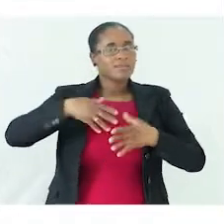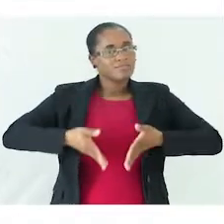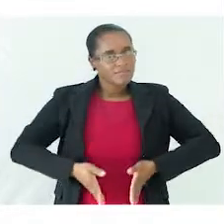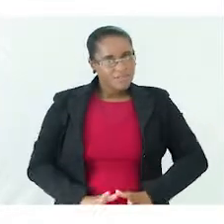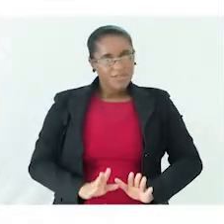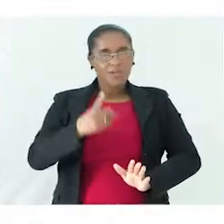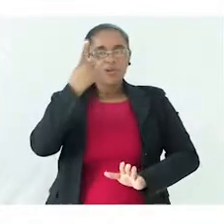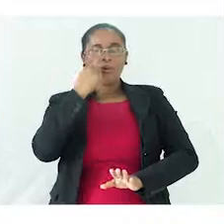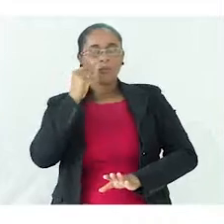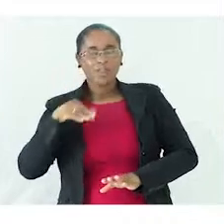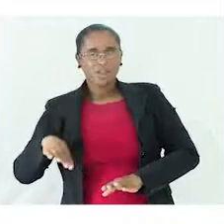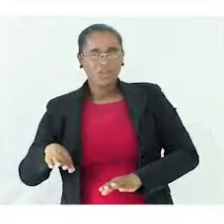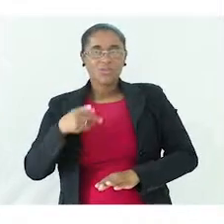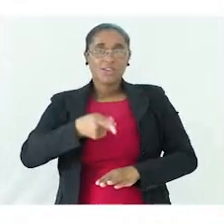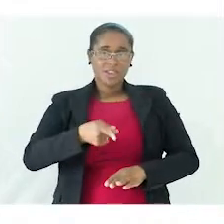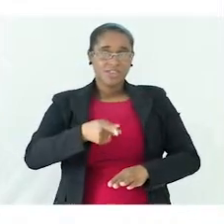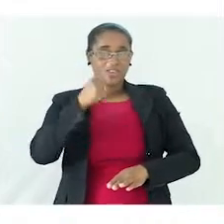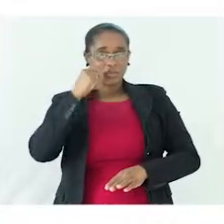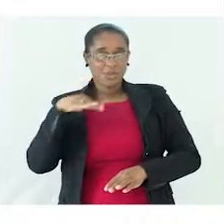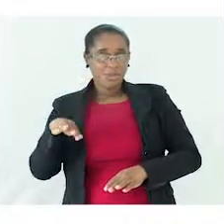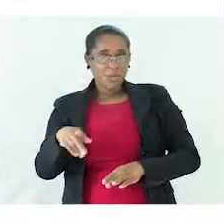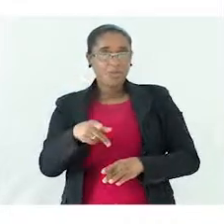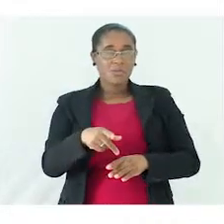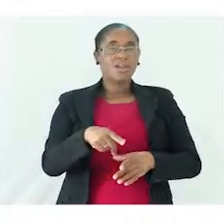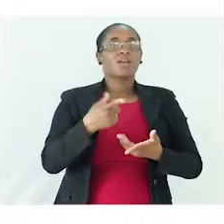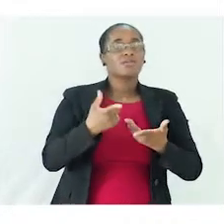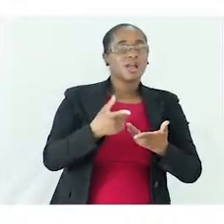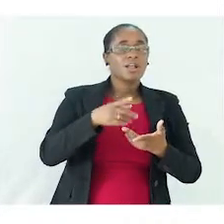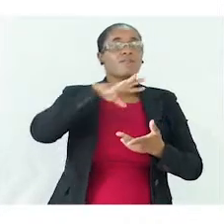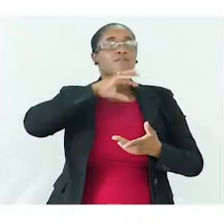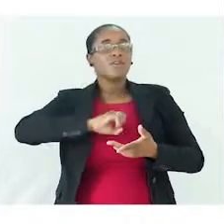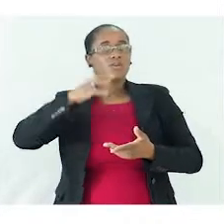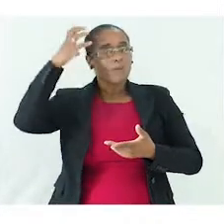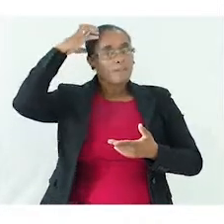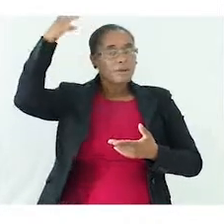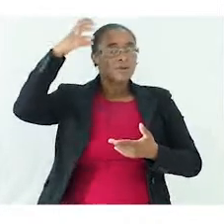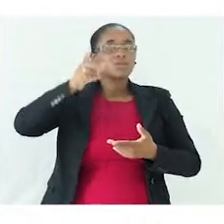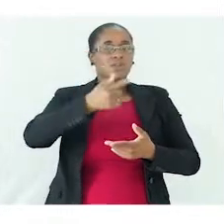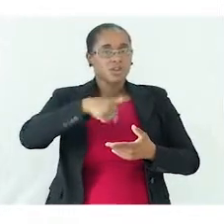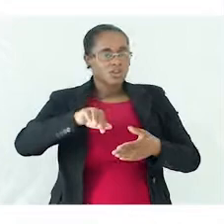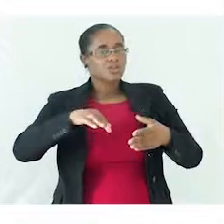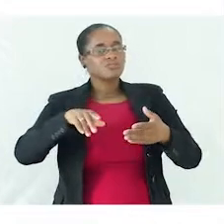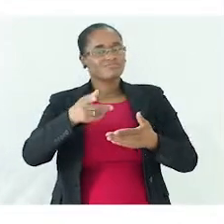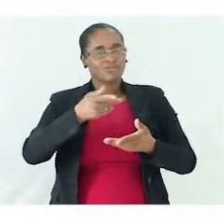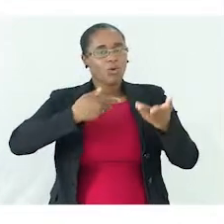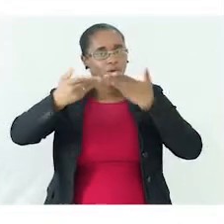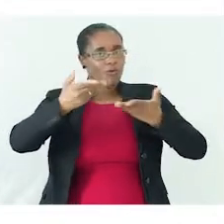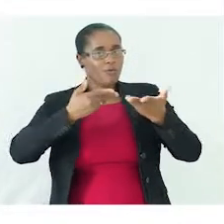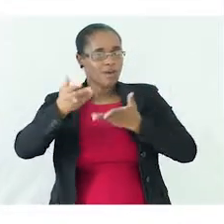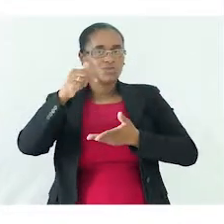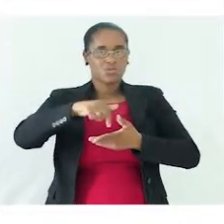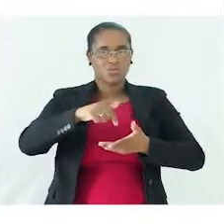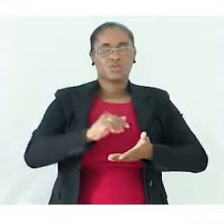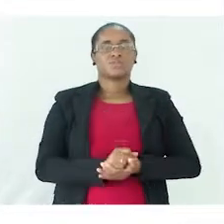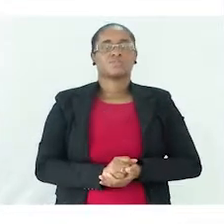menino. E este menino é o tal príncipe do qual vamos conversar hoje.